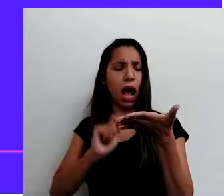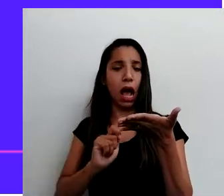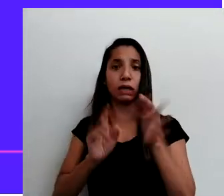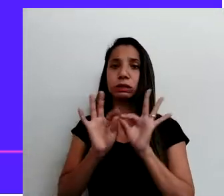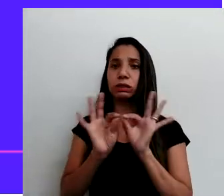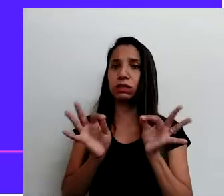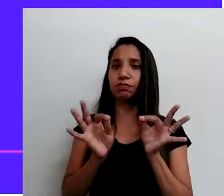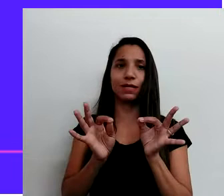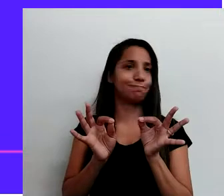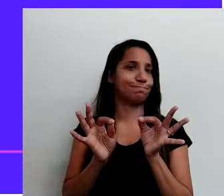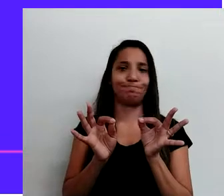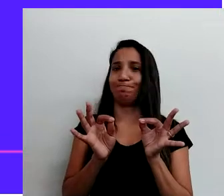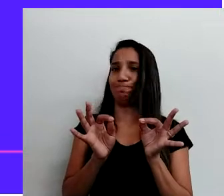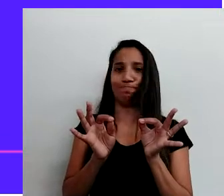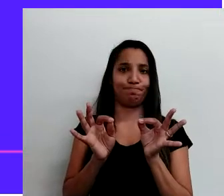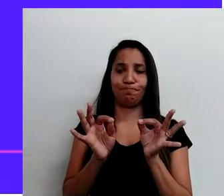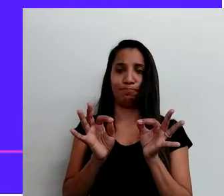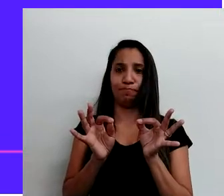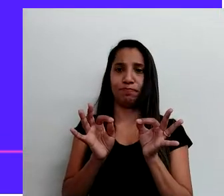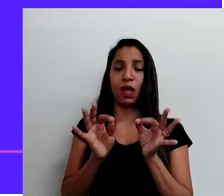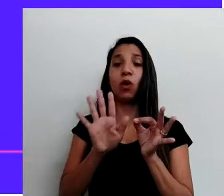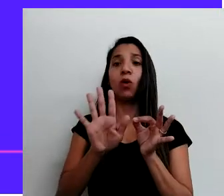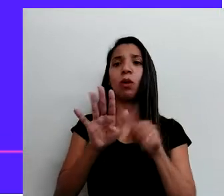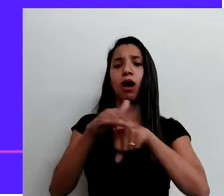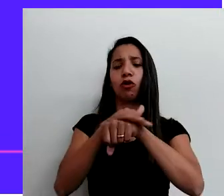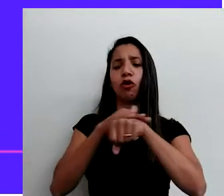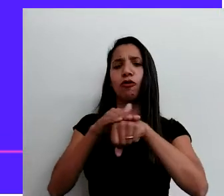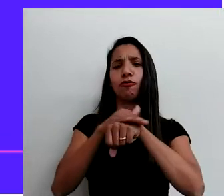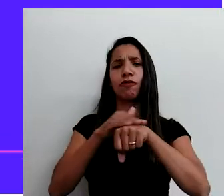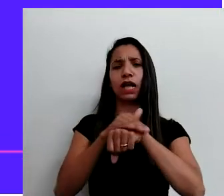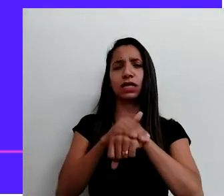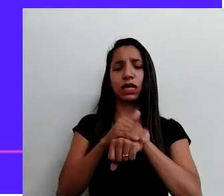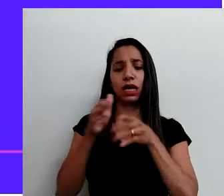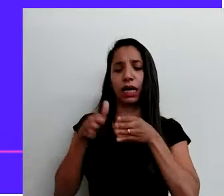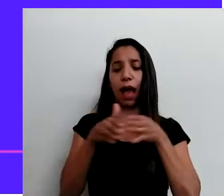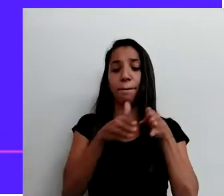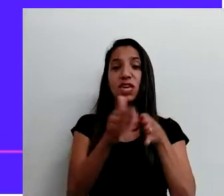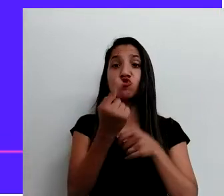unidimensional. Ela tem várias